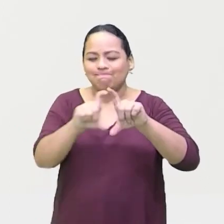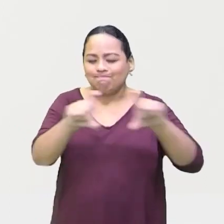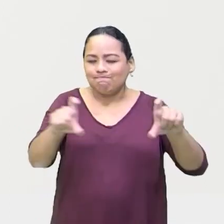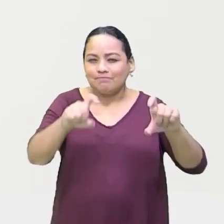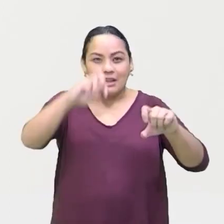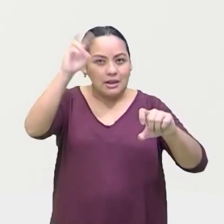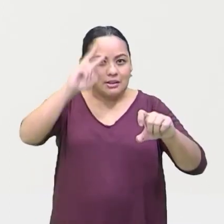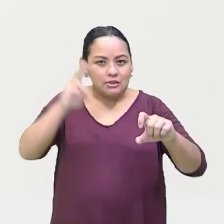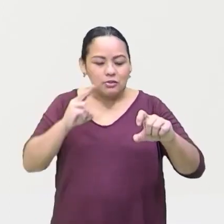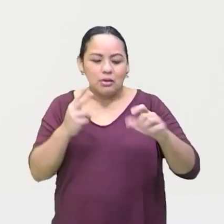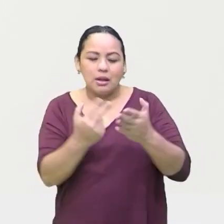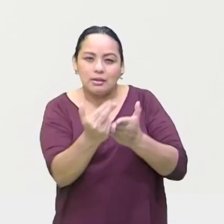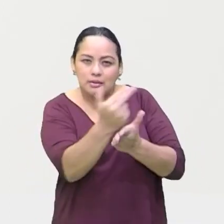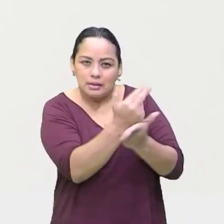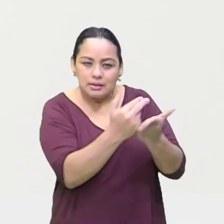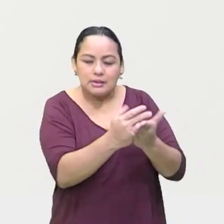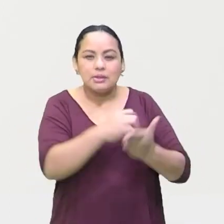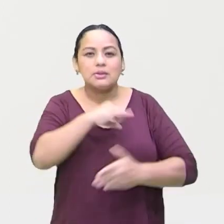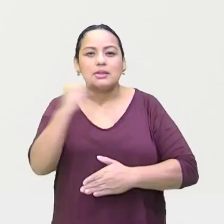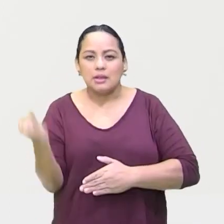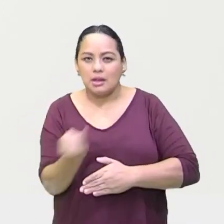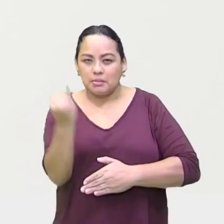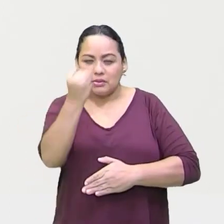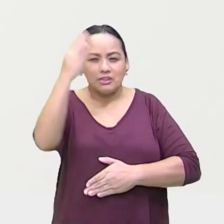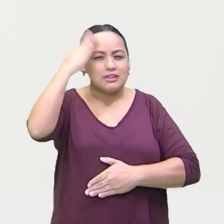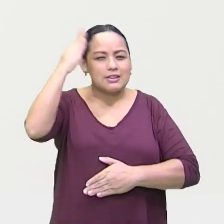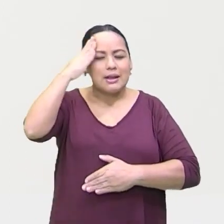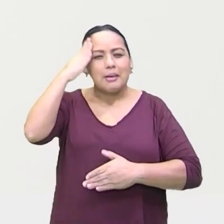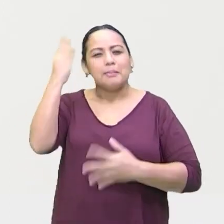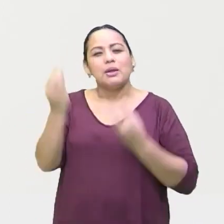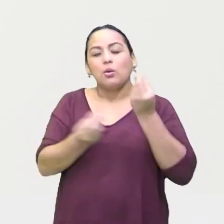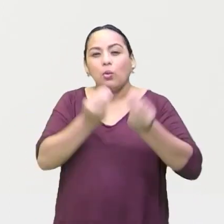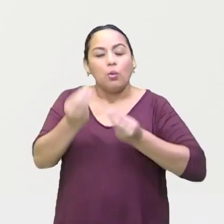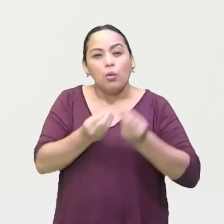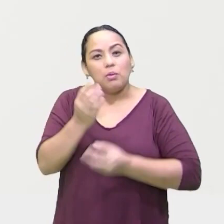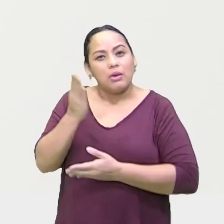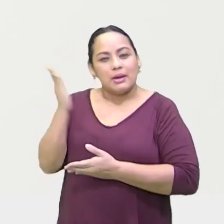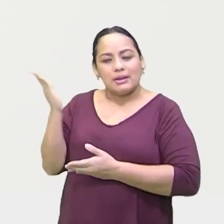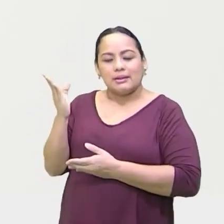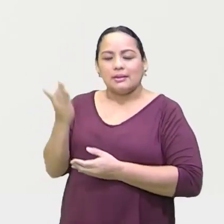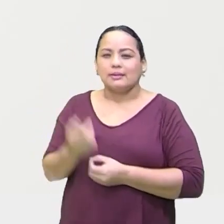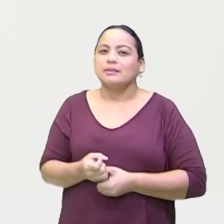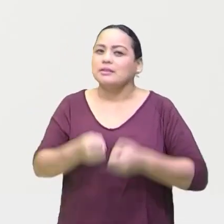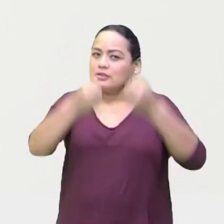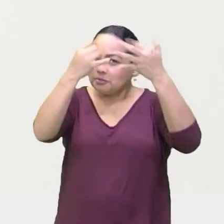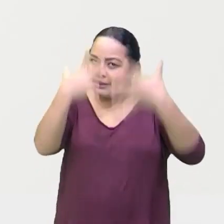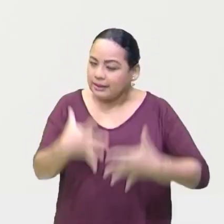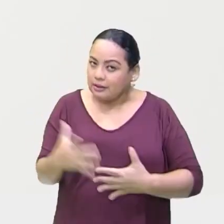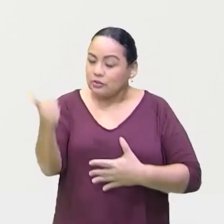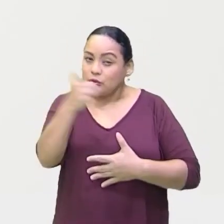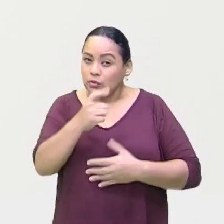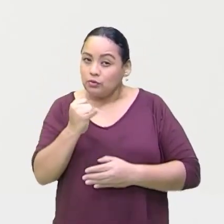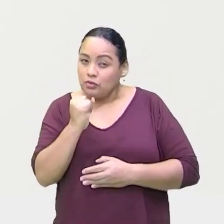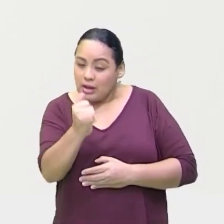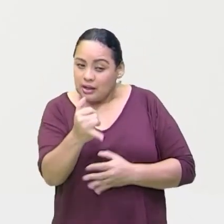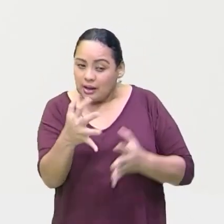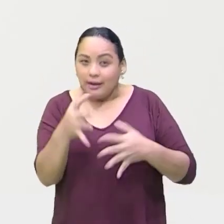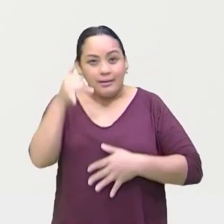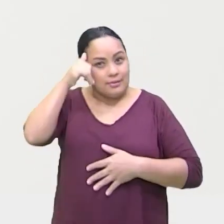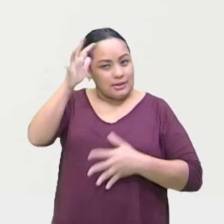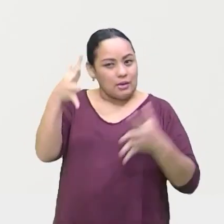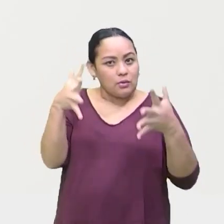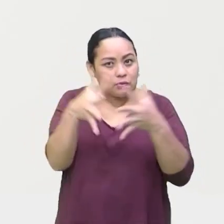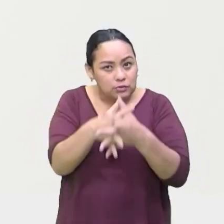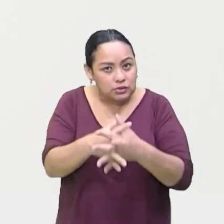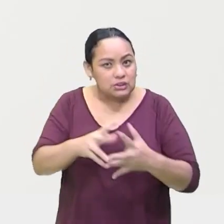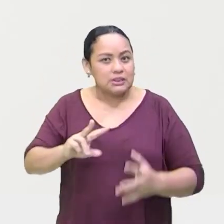tirinhas. É importante você saber as características das tirinhas, não é? Volto a dizer, para você não confundir com o HQ,